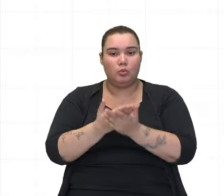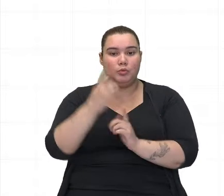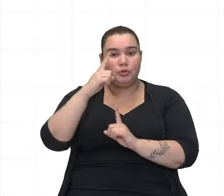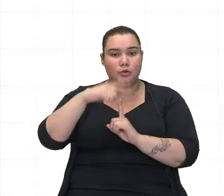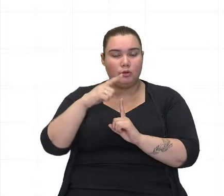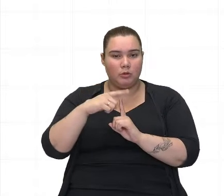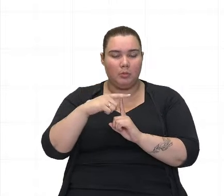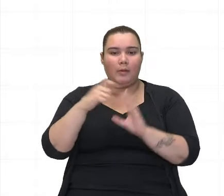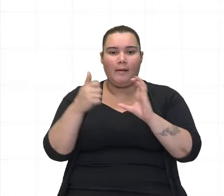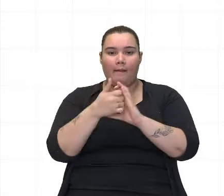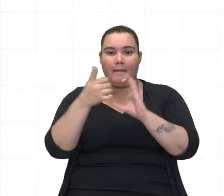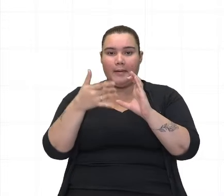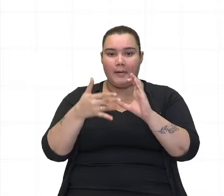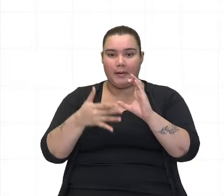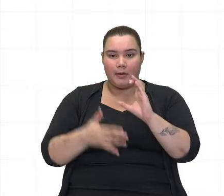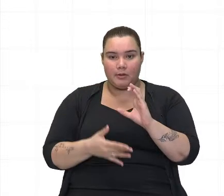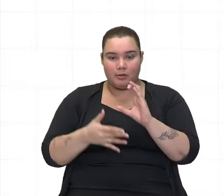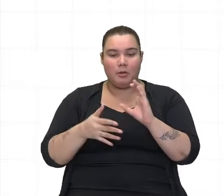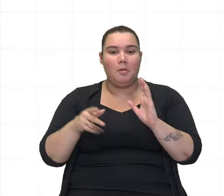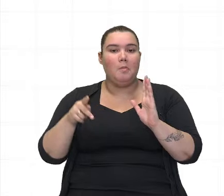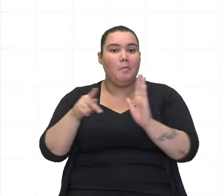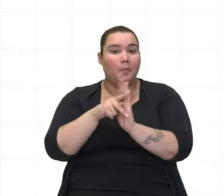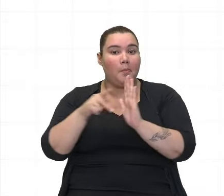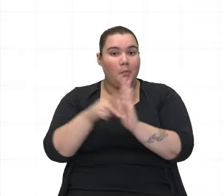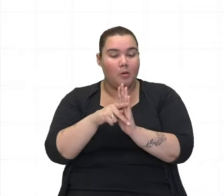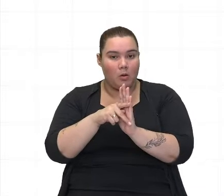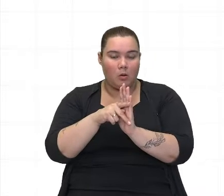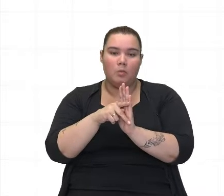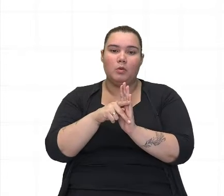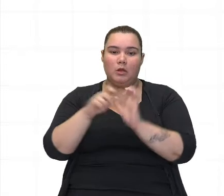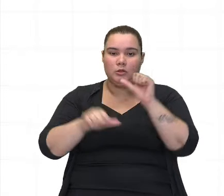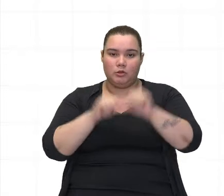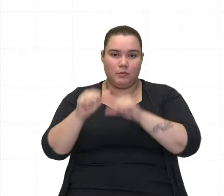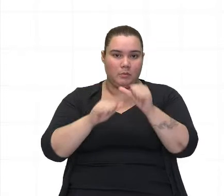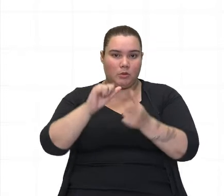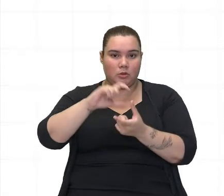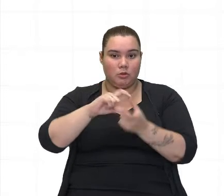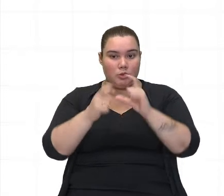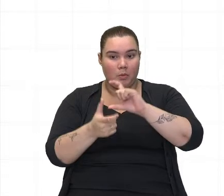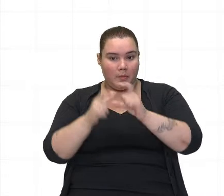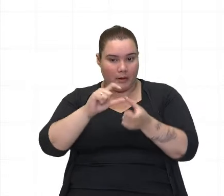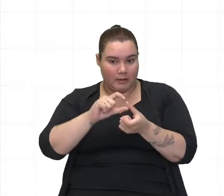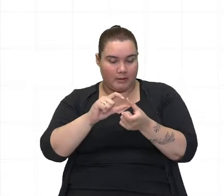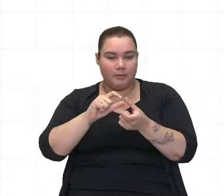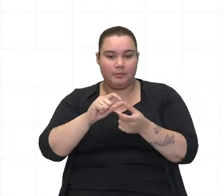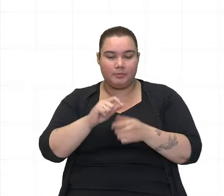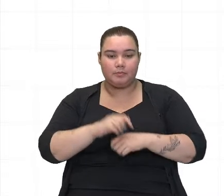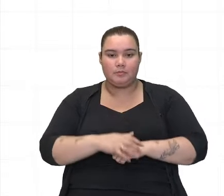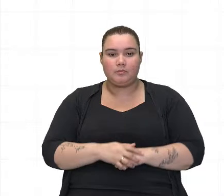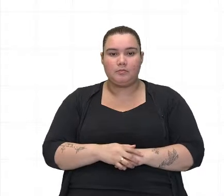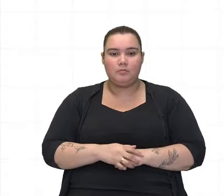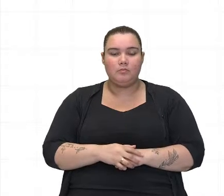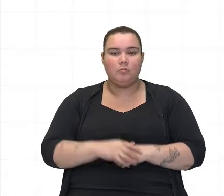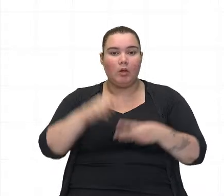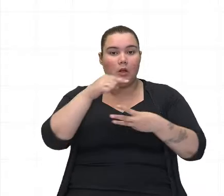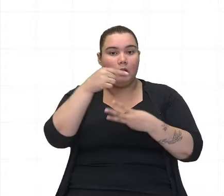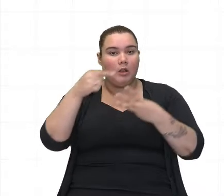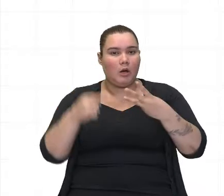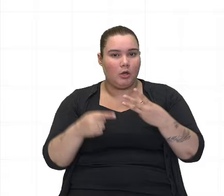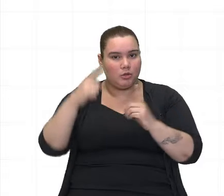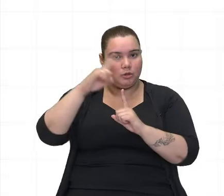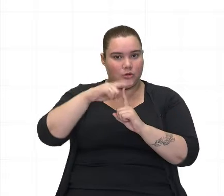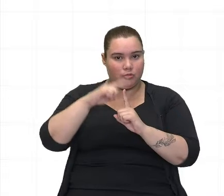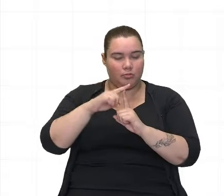tipos de simetria aí são, né, nós temos rotação, translação,